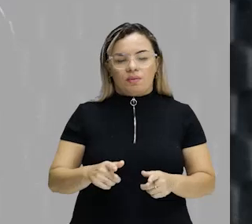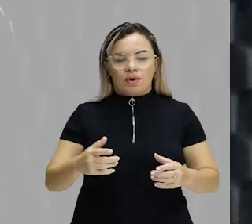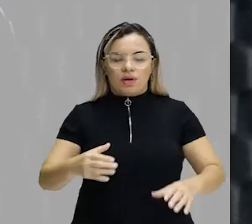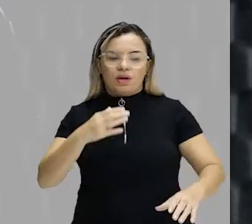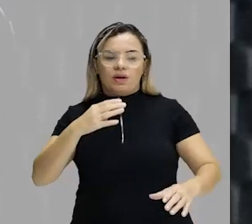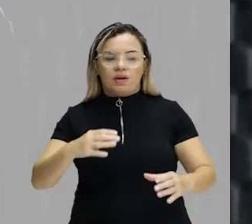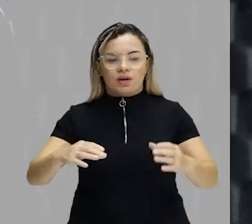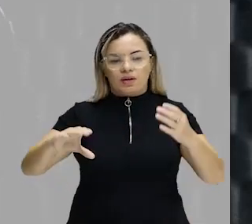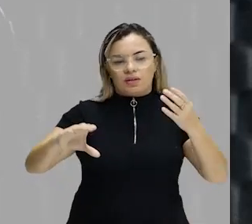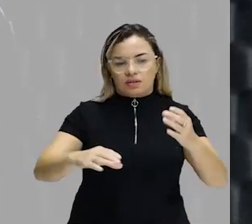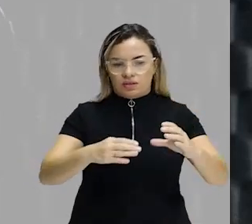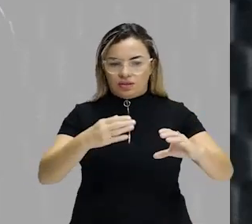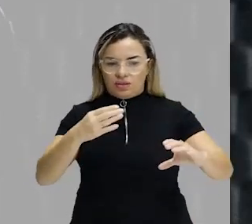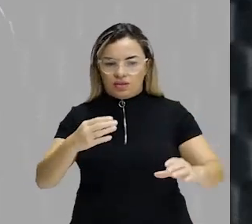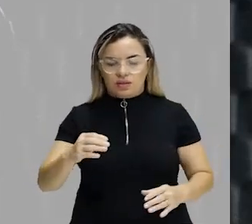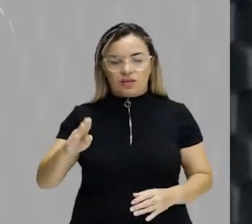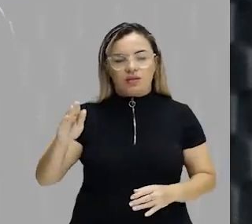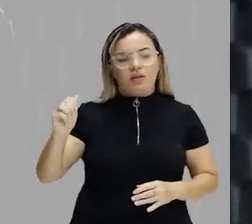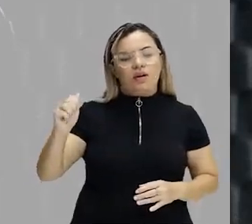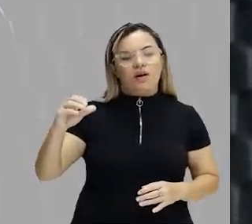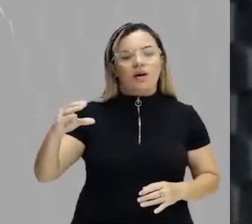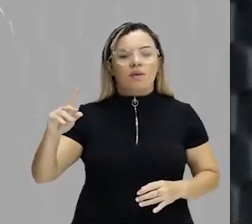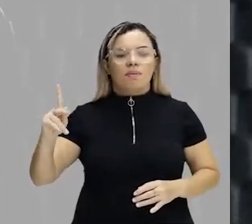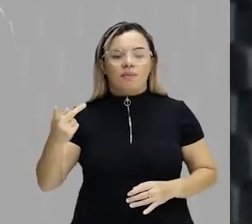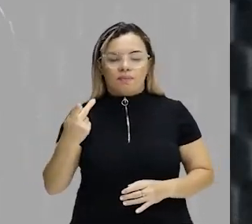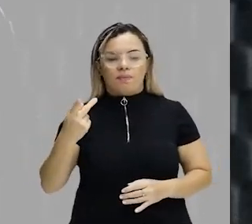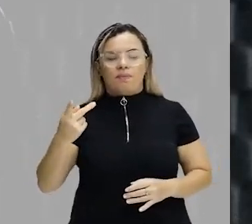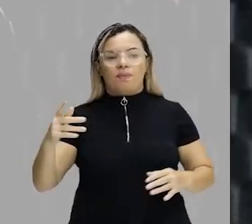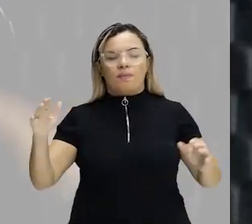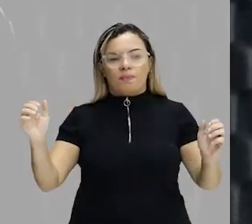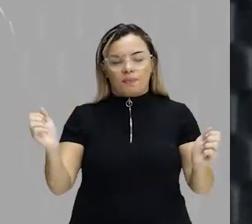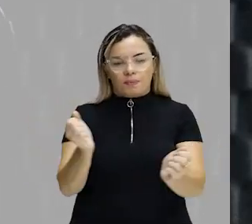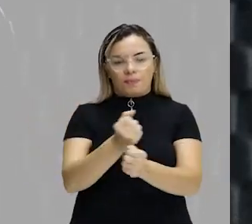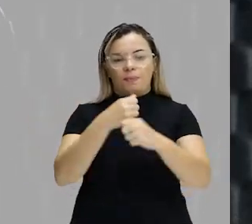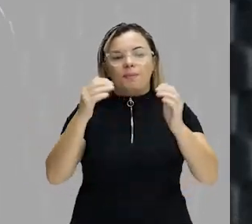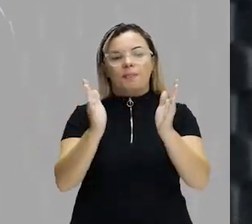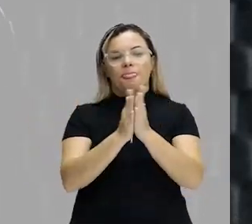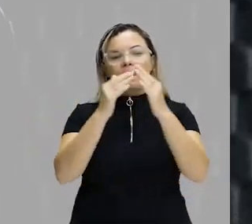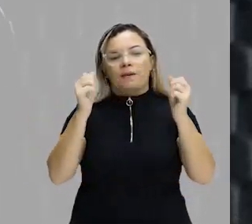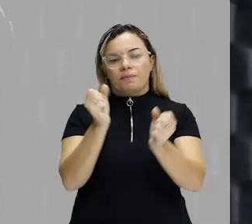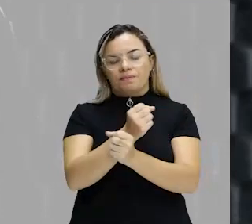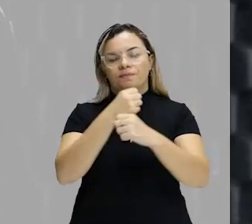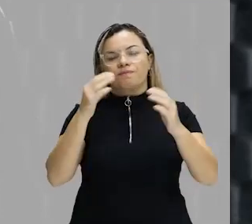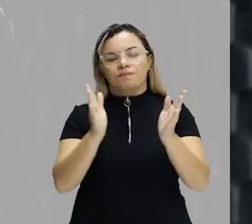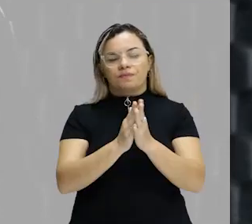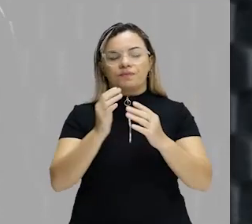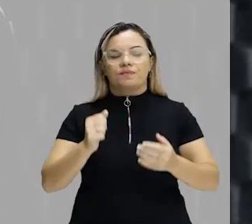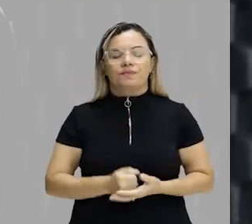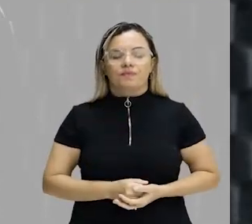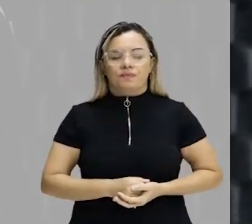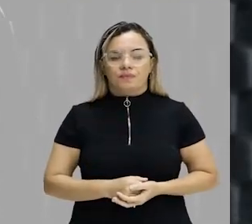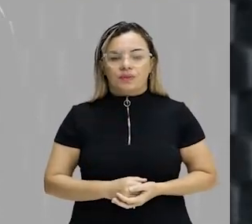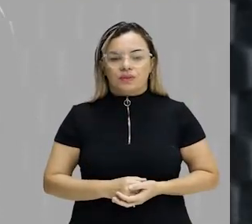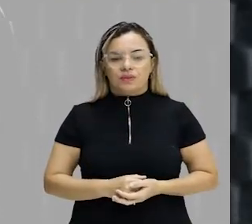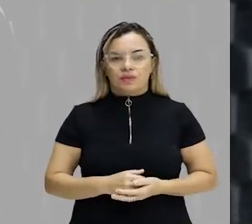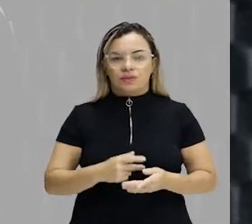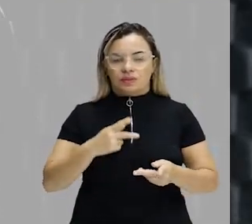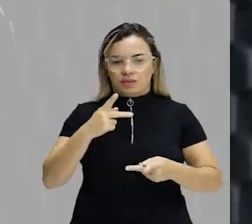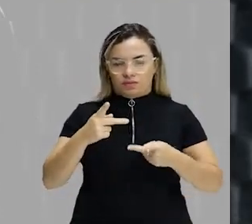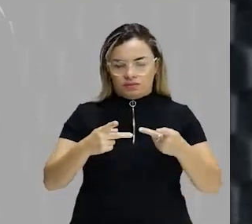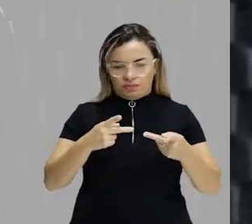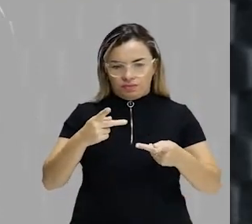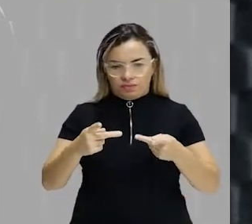vossa glória. Então, já sabe, a oração é soa qual cantata. Quando eu digo soa